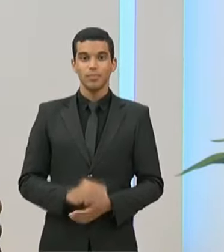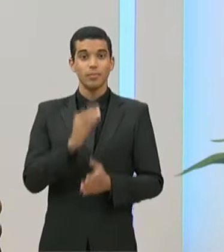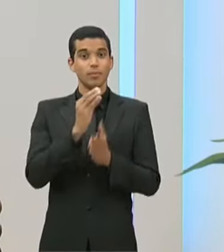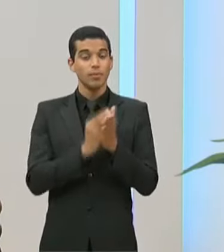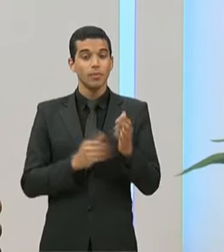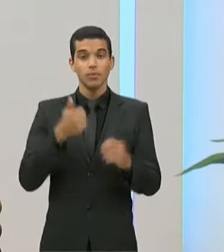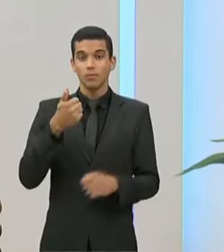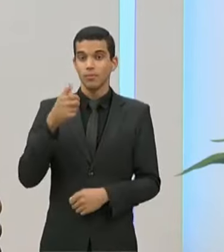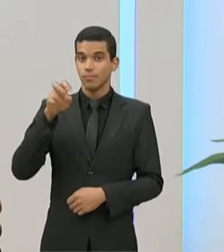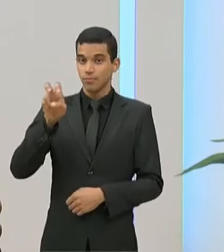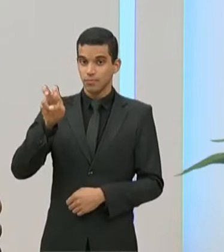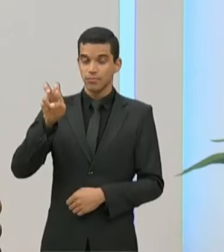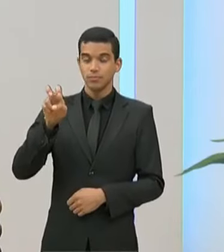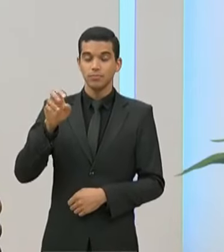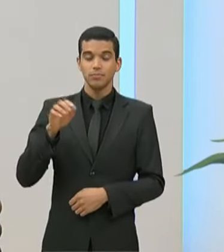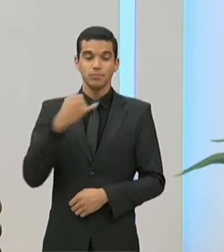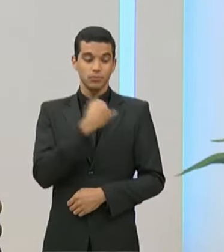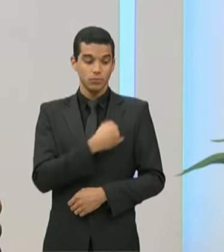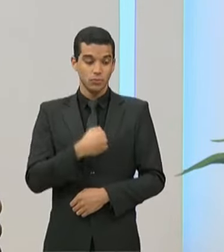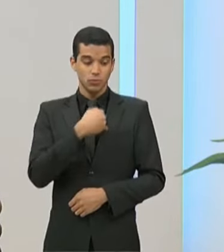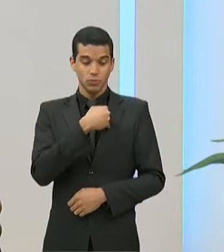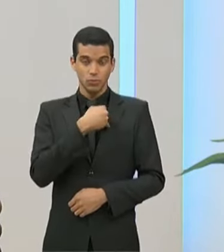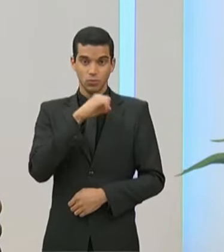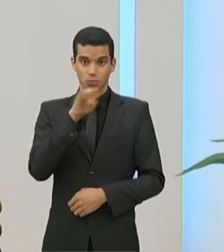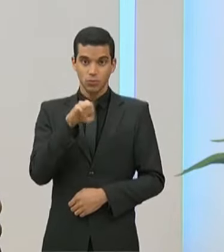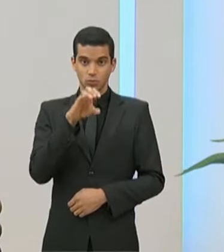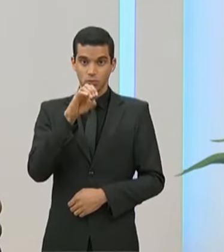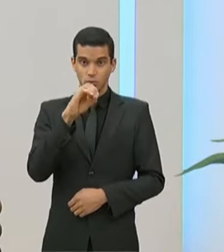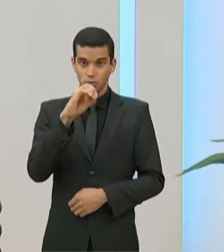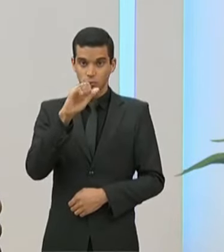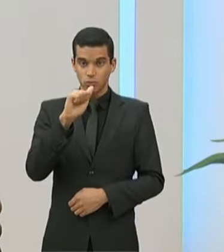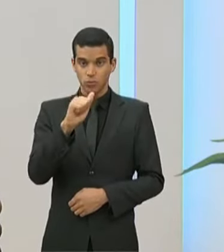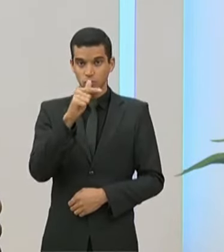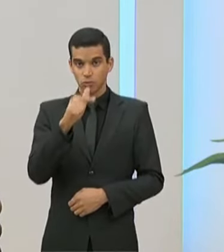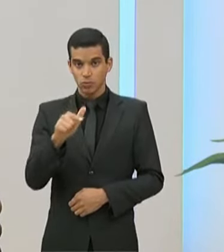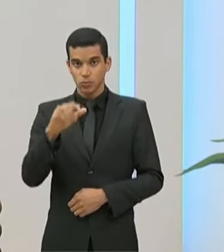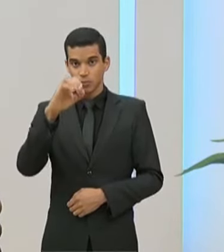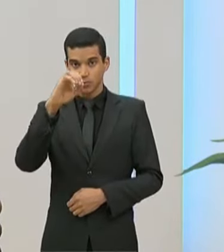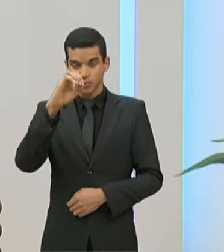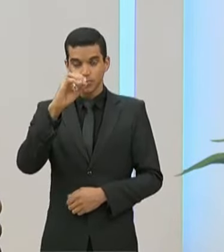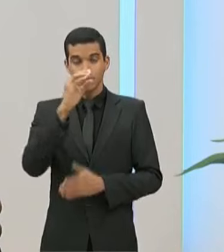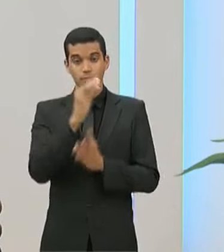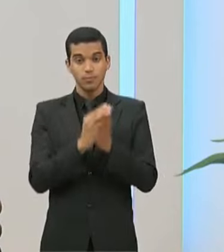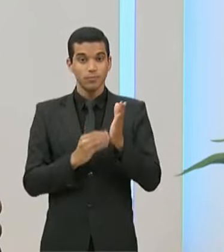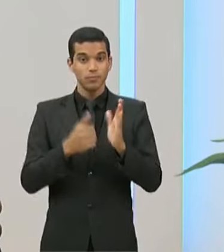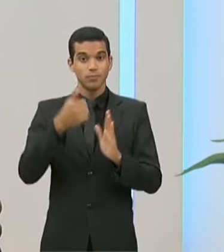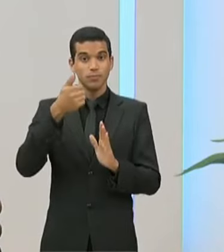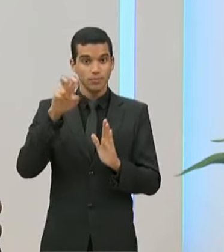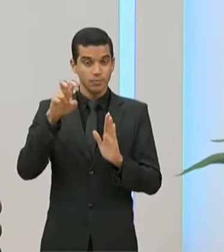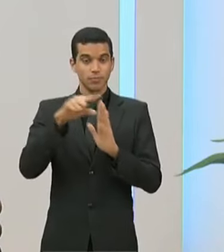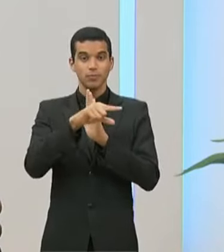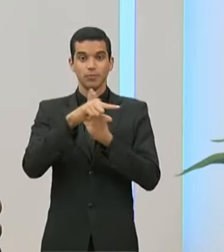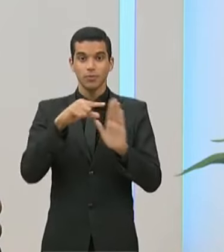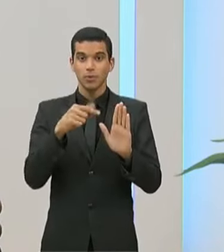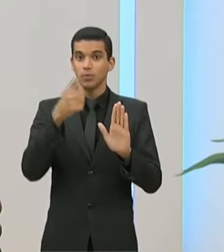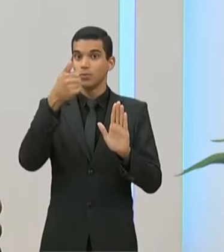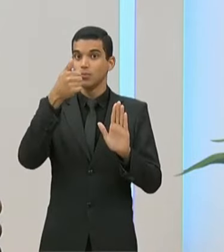Capítulo 15 do Evangelho segundo João, a partir do versículo 1, diz a